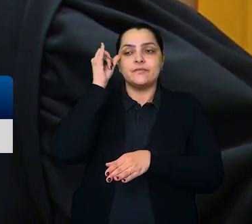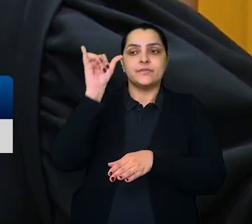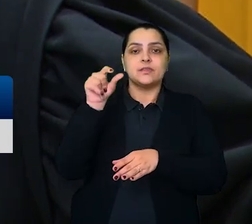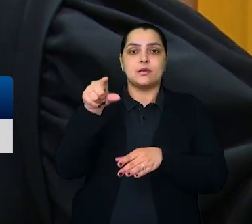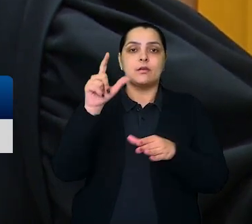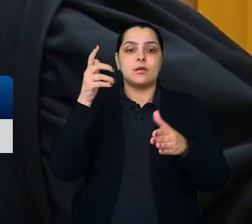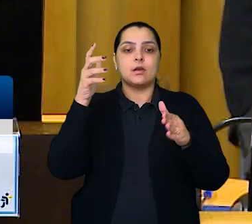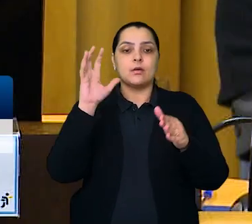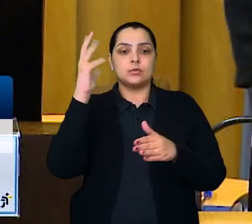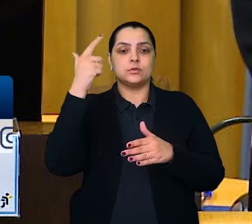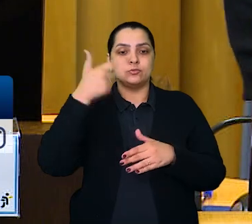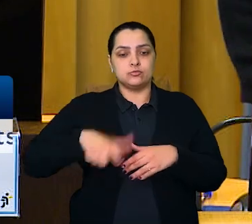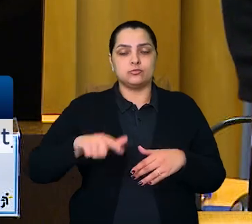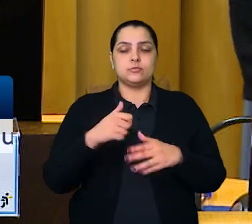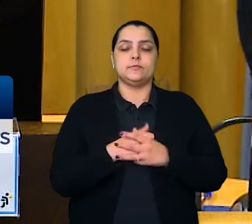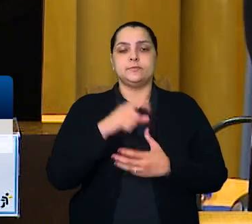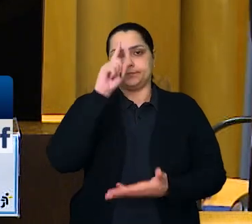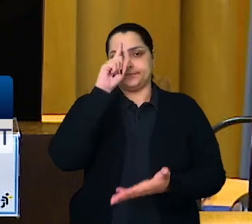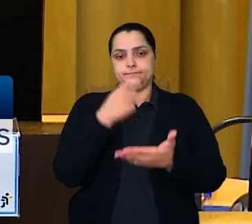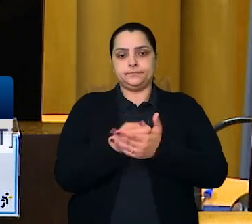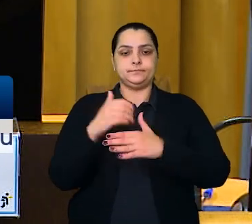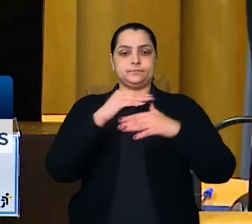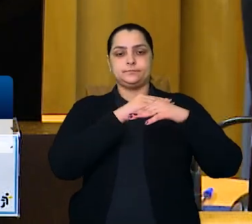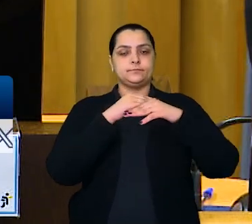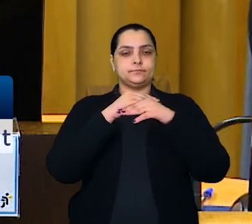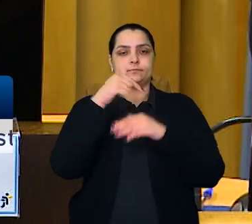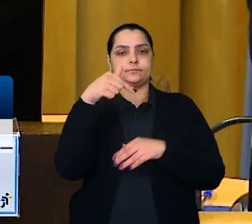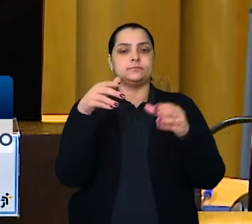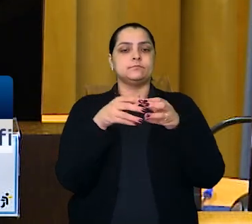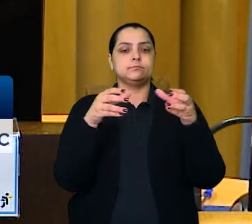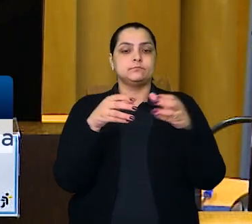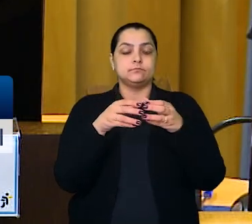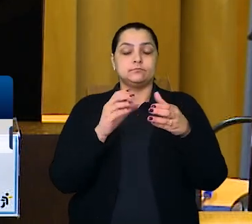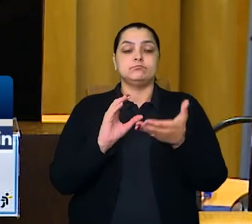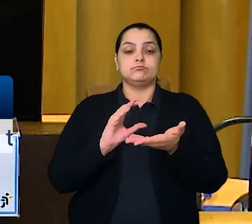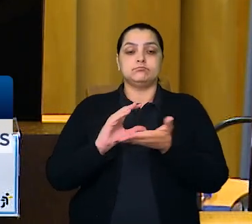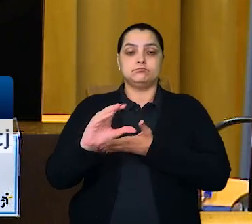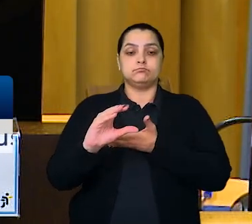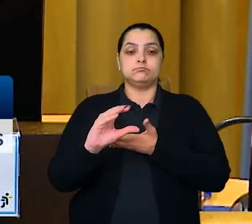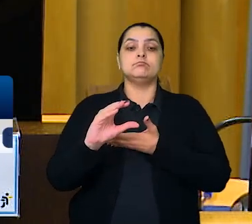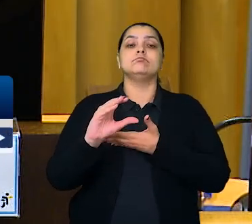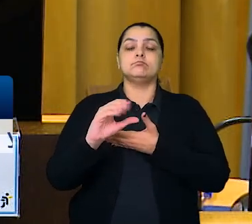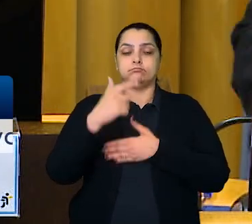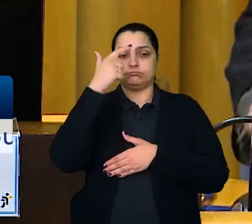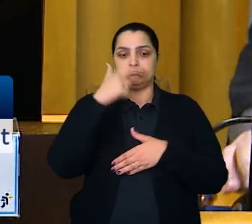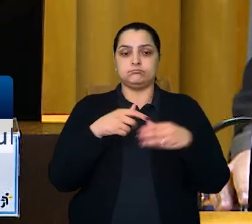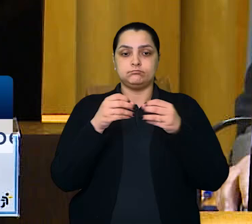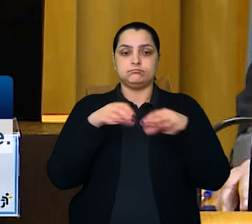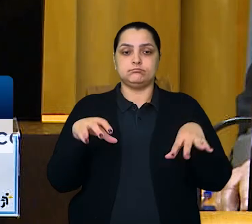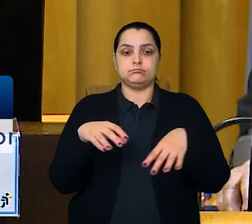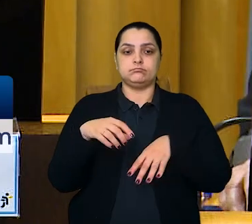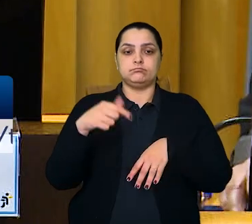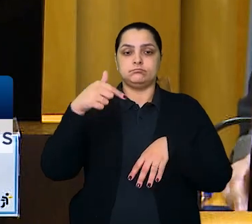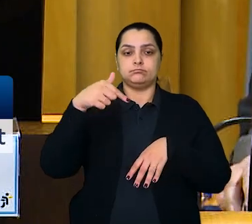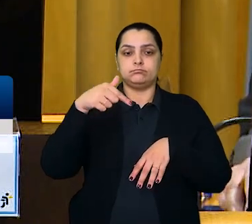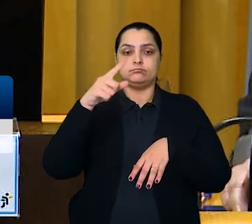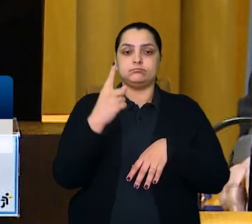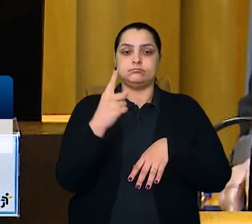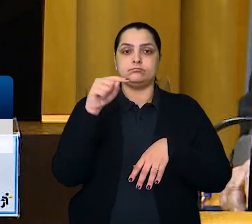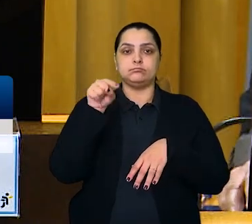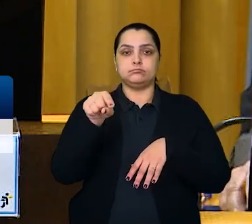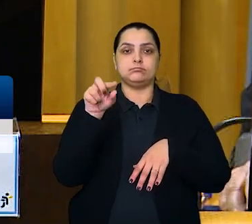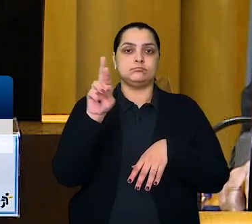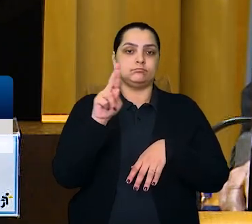viessem a acontecer. Por unanimidade, a 7ª turma estipulou indenização por dano moral no valor de R$ 71